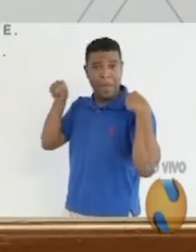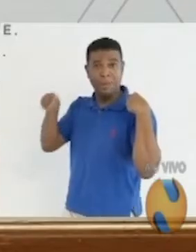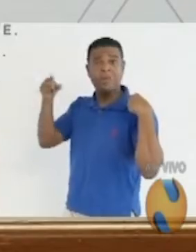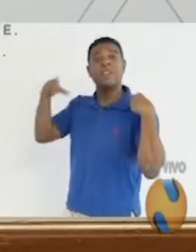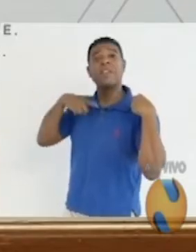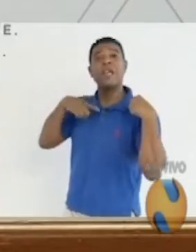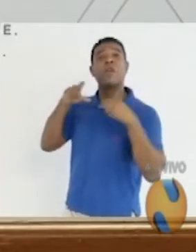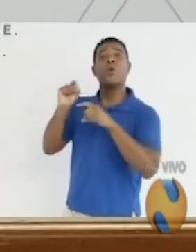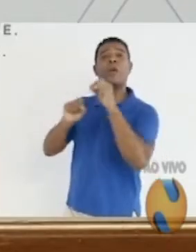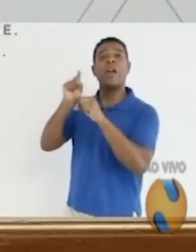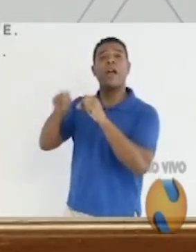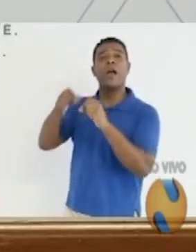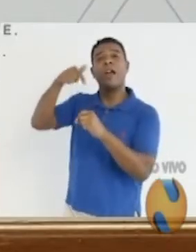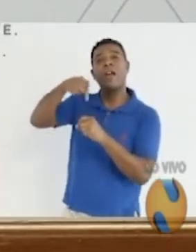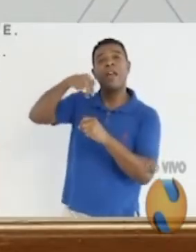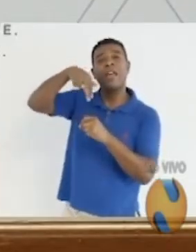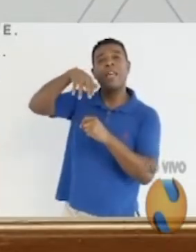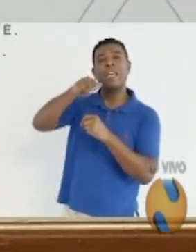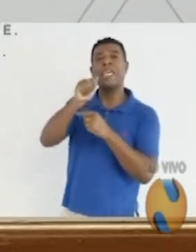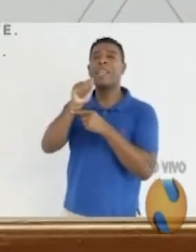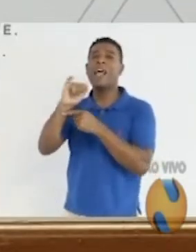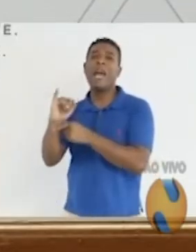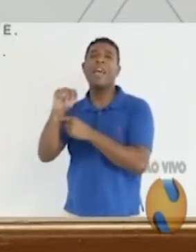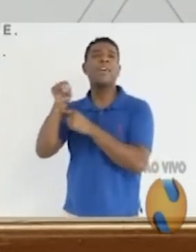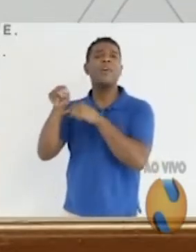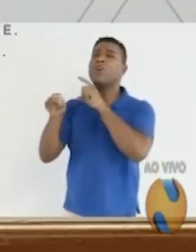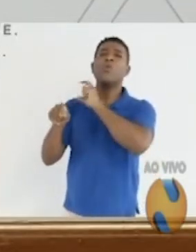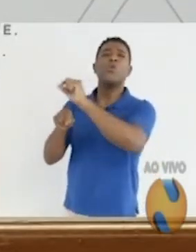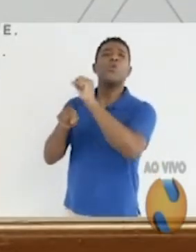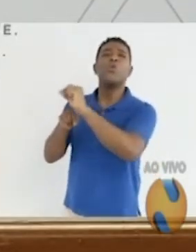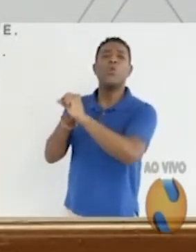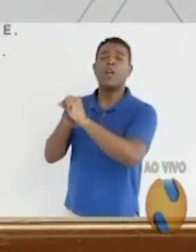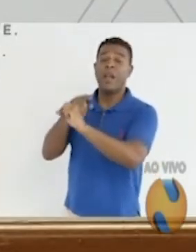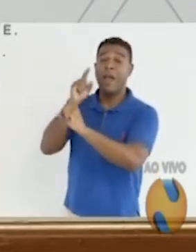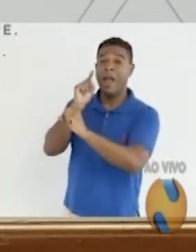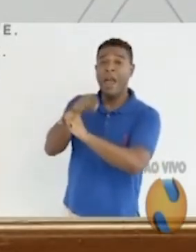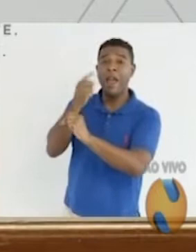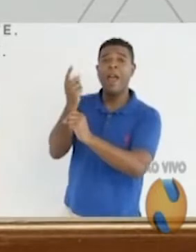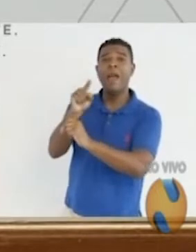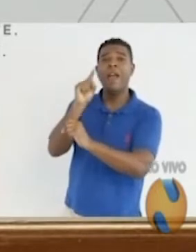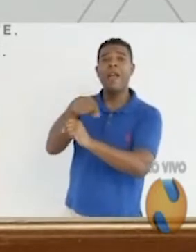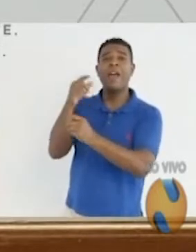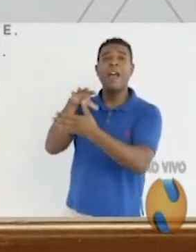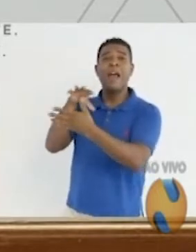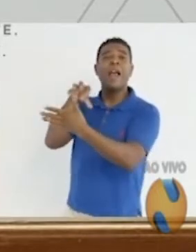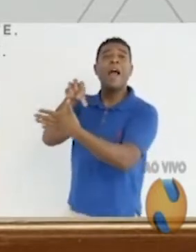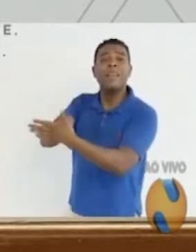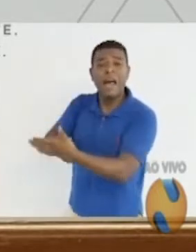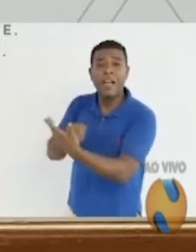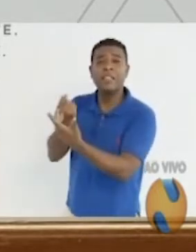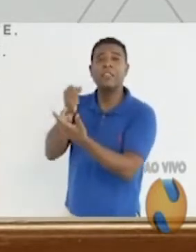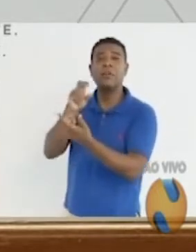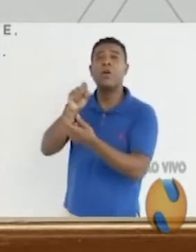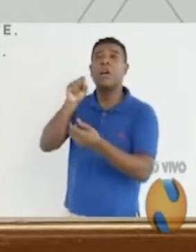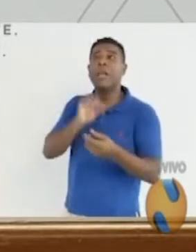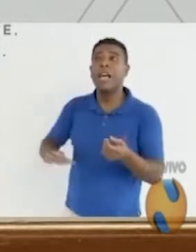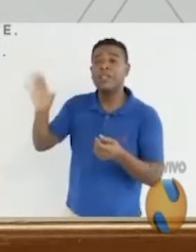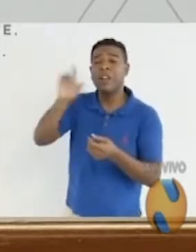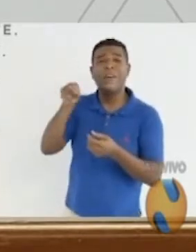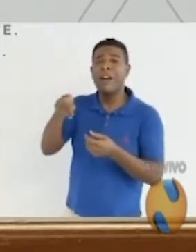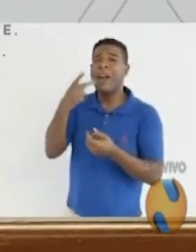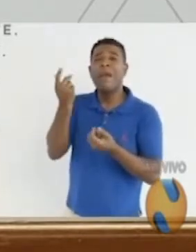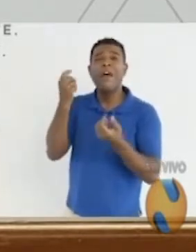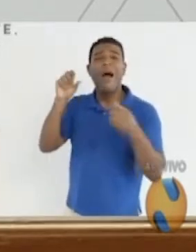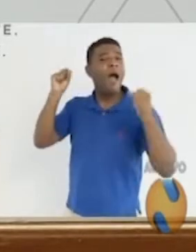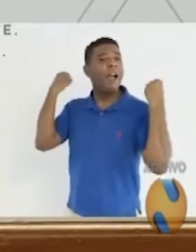academias. Algumas estão abertas, mas oferecendo serviços de pilates que se enquadram na onda amarela. E em relação às